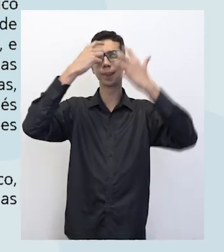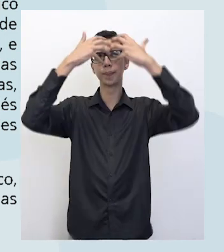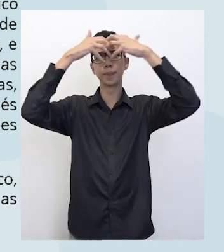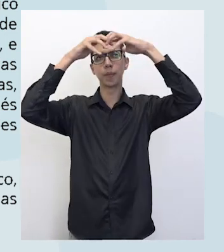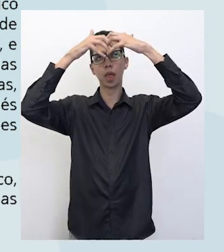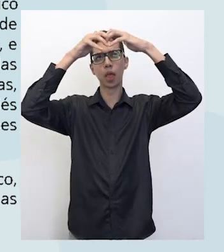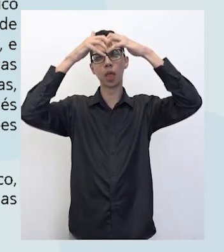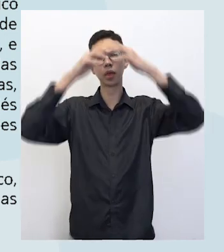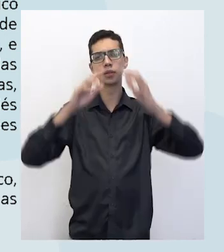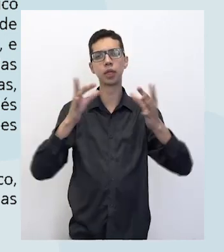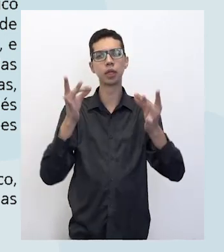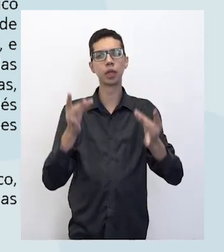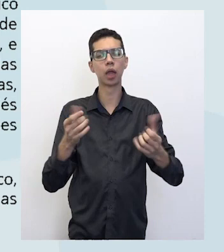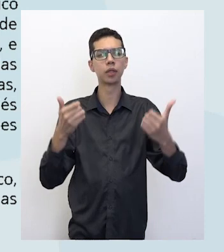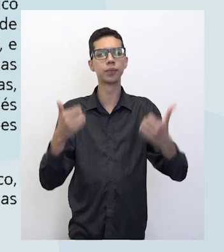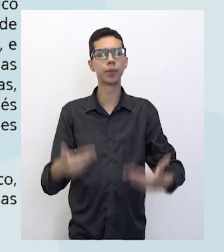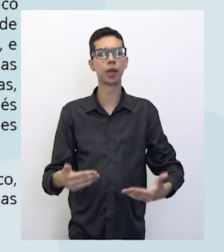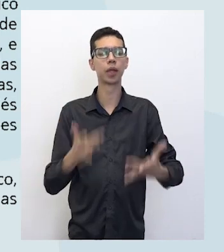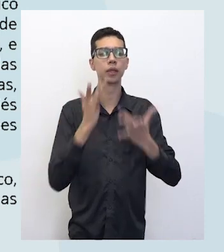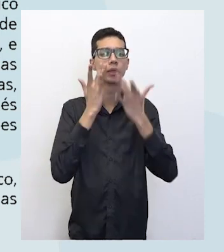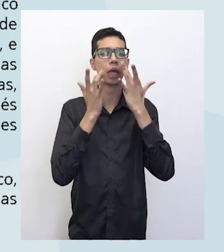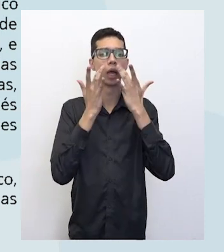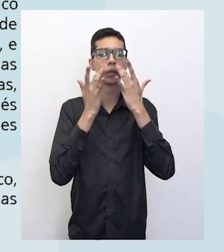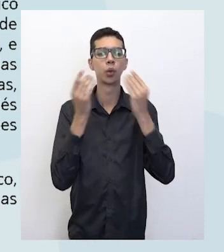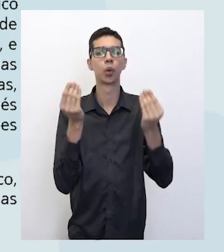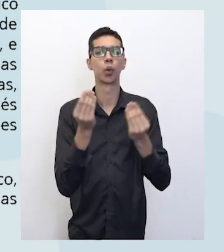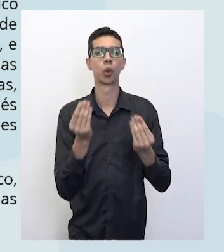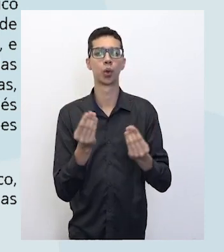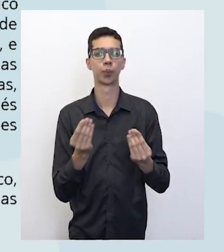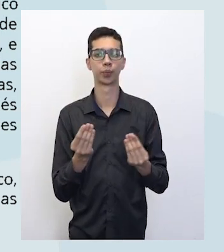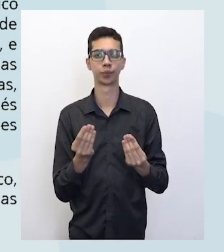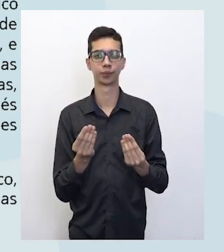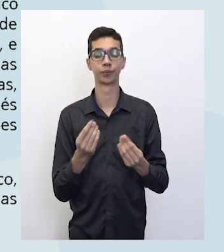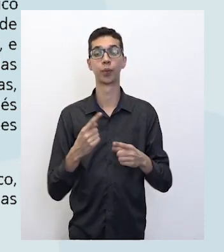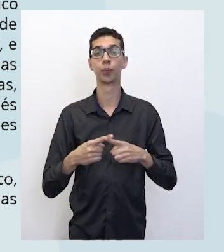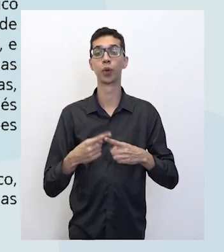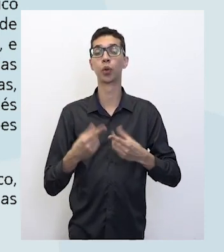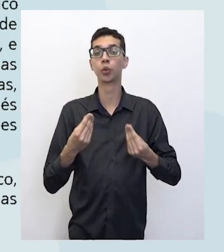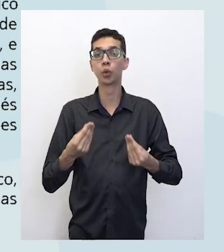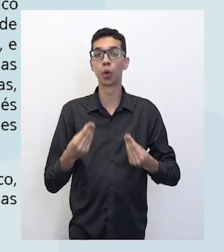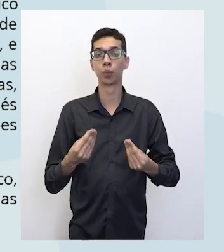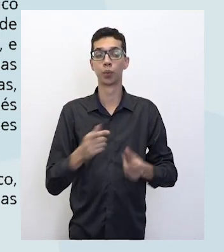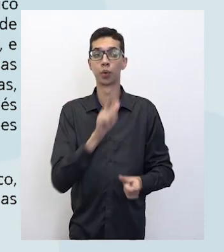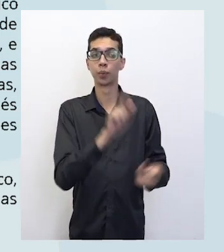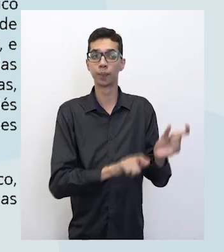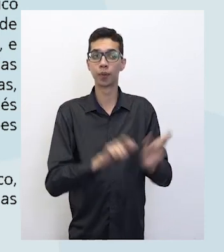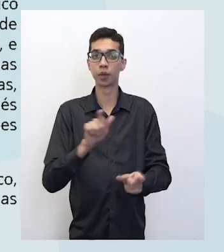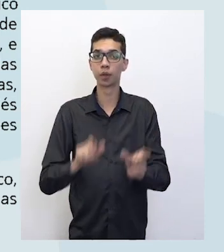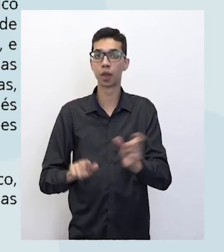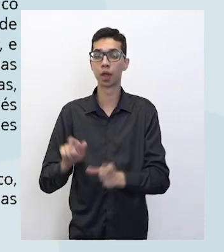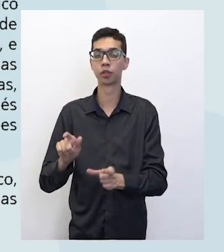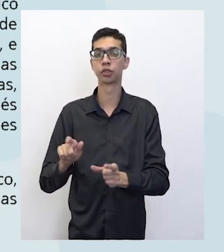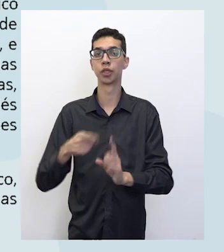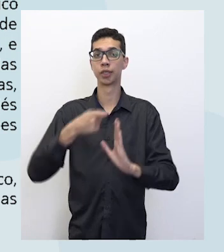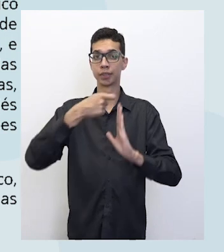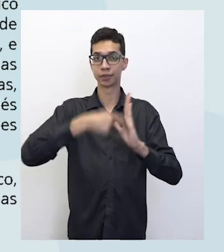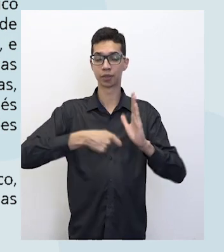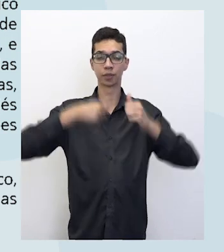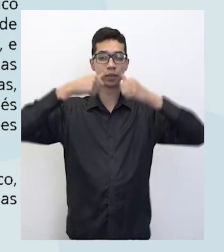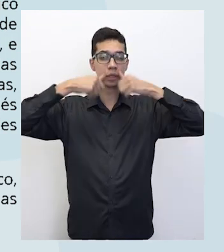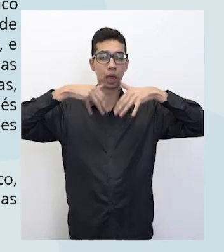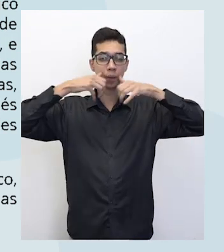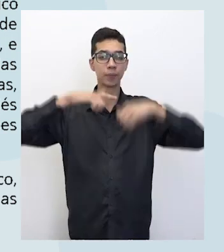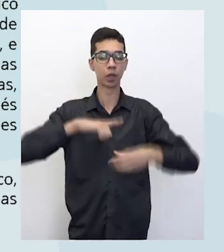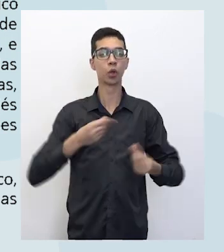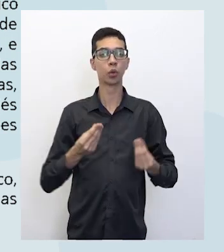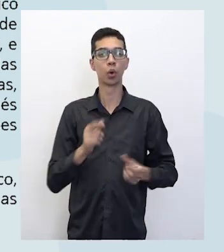de se pensar a questão do como dar vida a personagens dentro de um texto dramático, tá? É toda